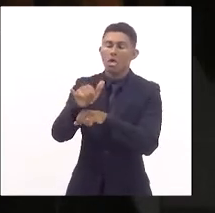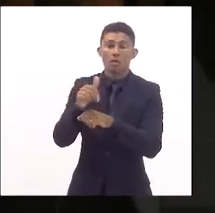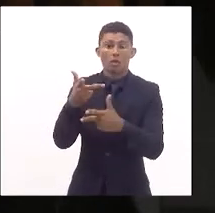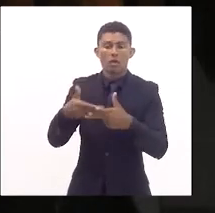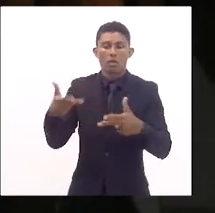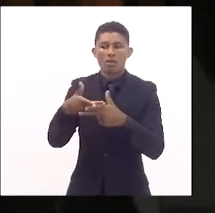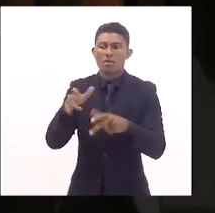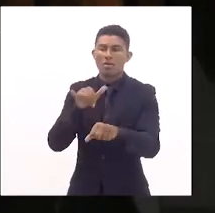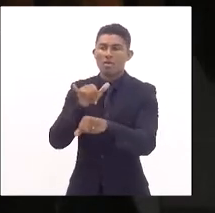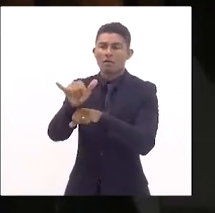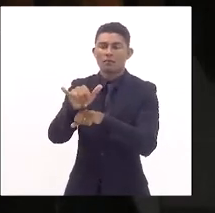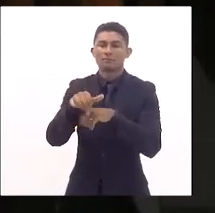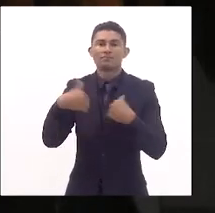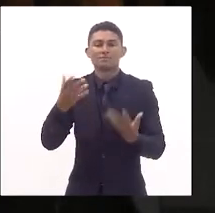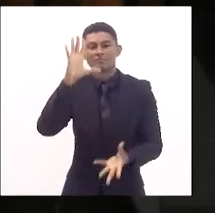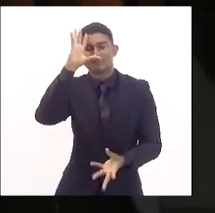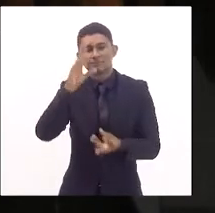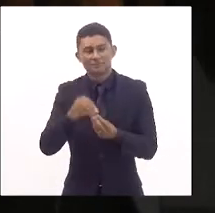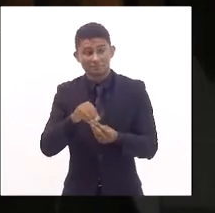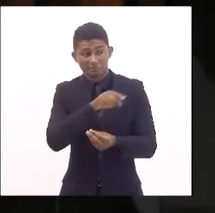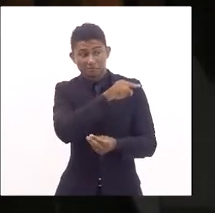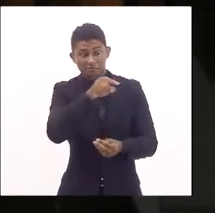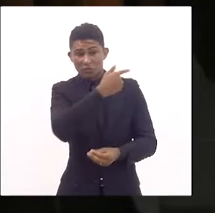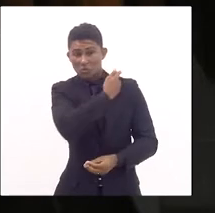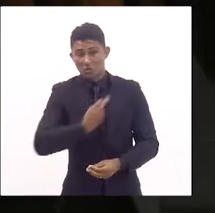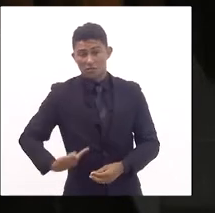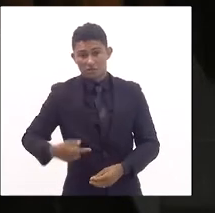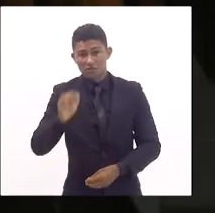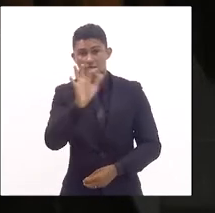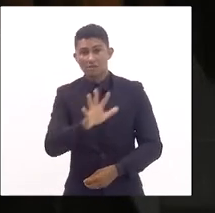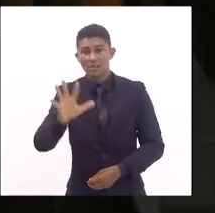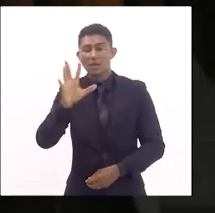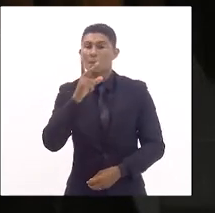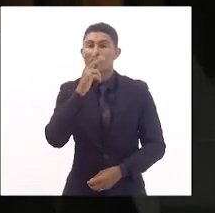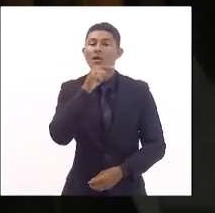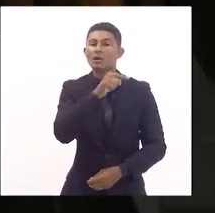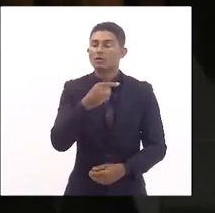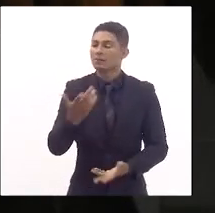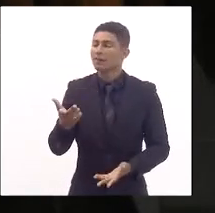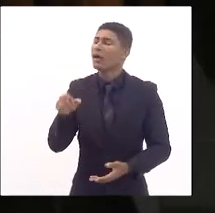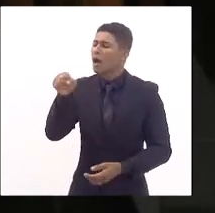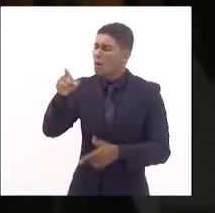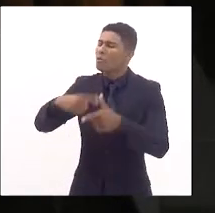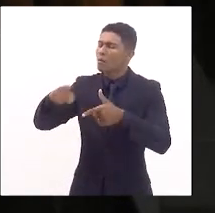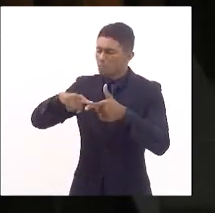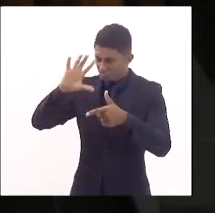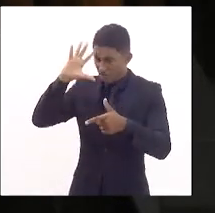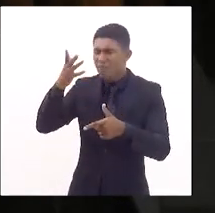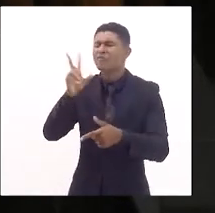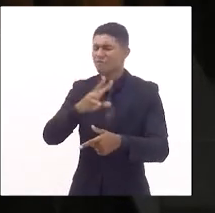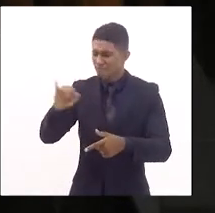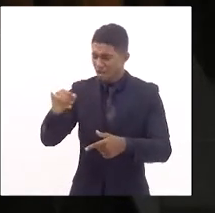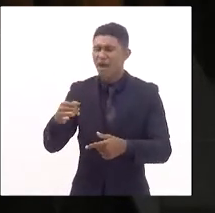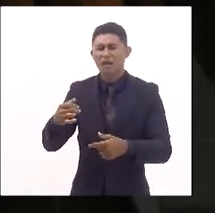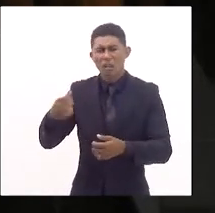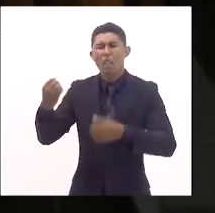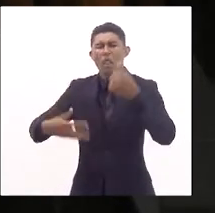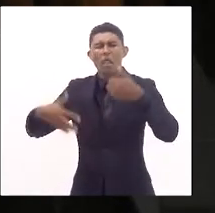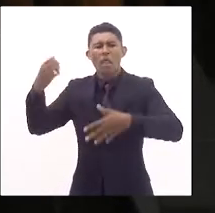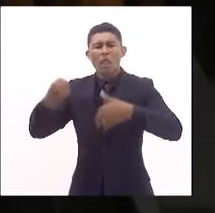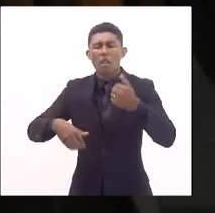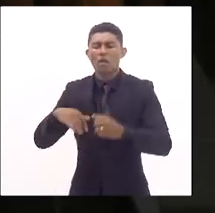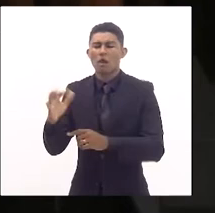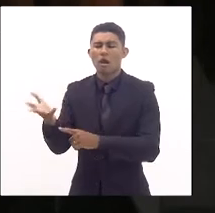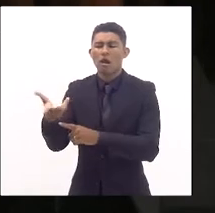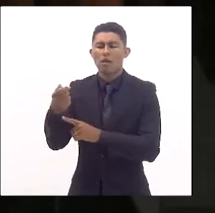barato é para dizer que tá tentando resolver um tema que não vai resolver O que é para